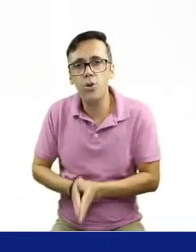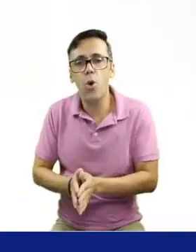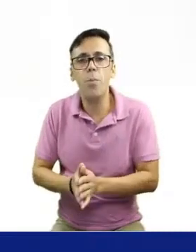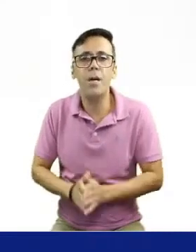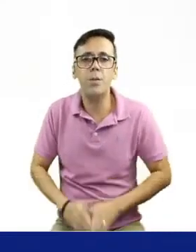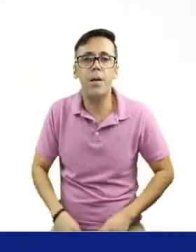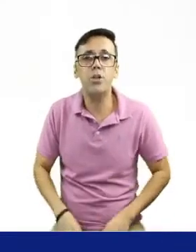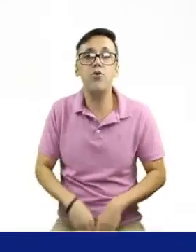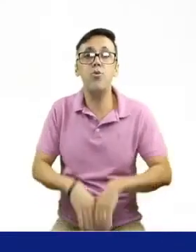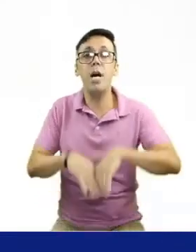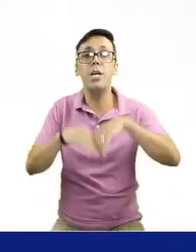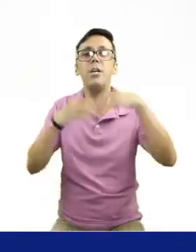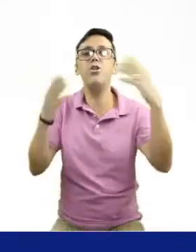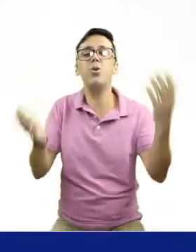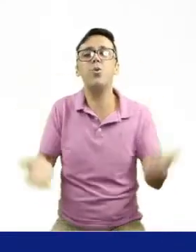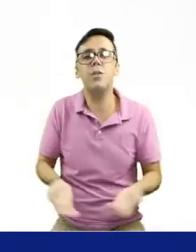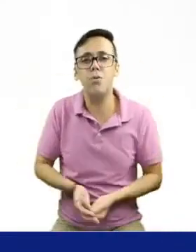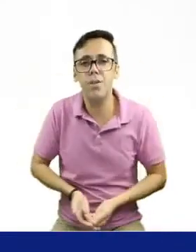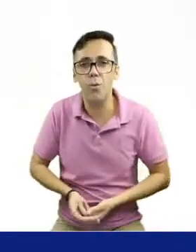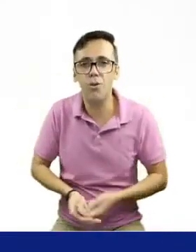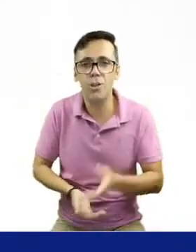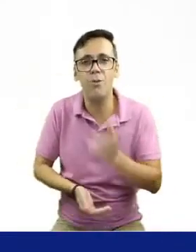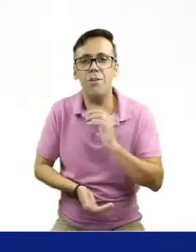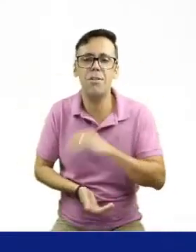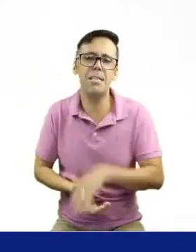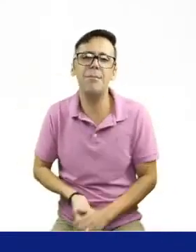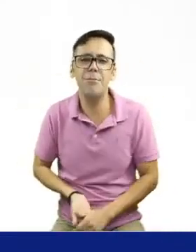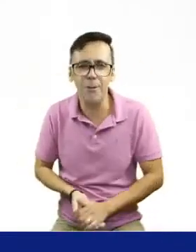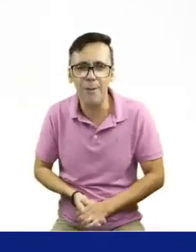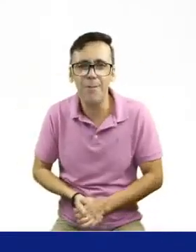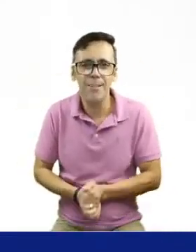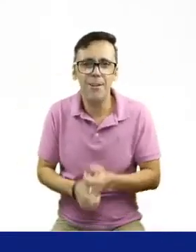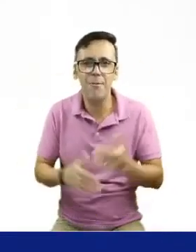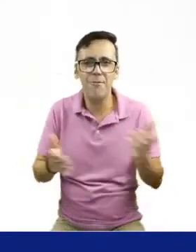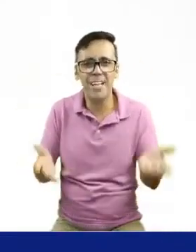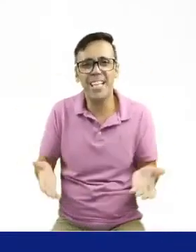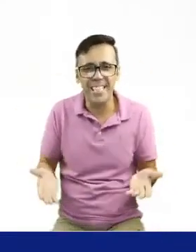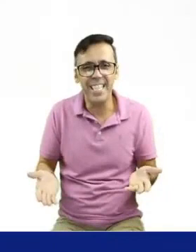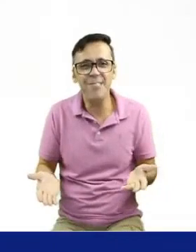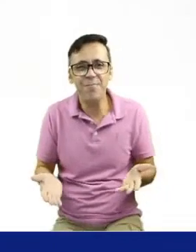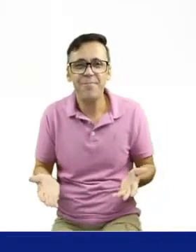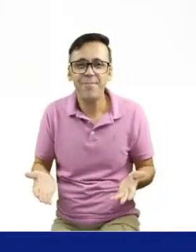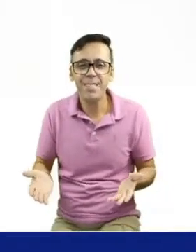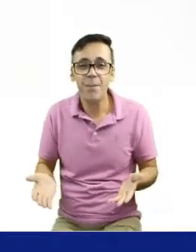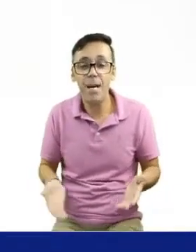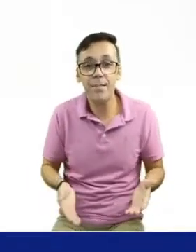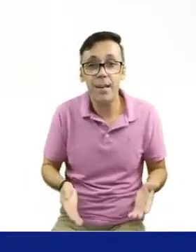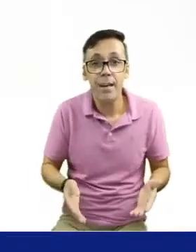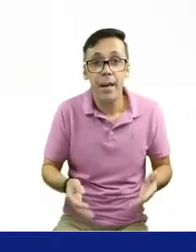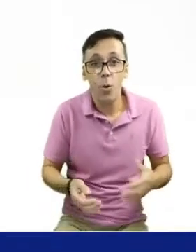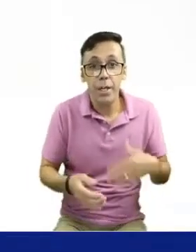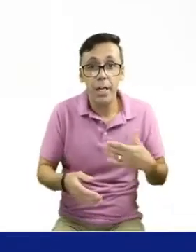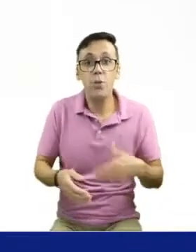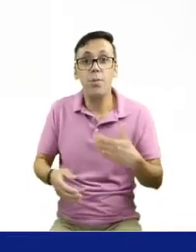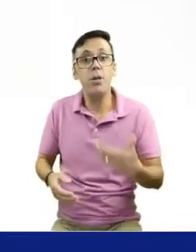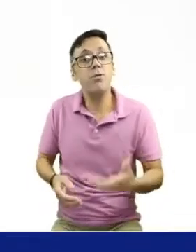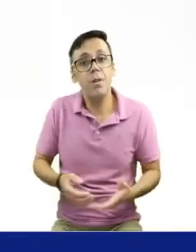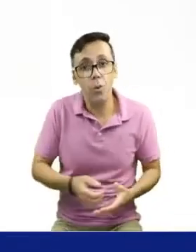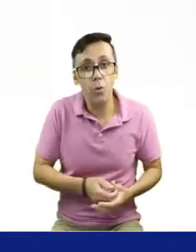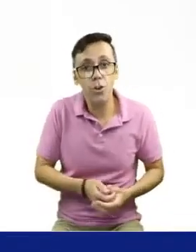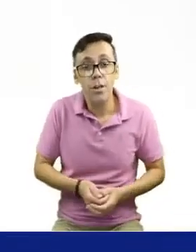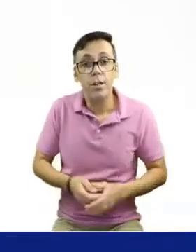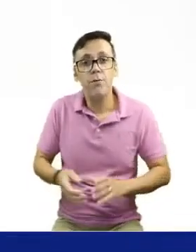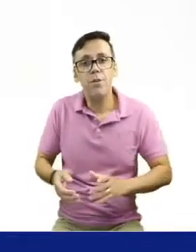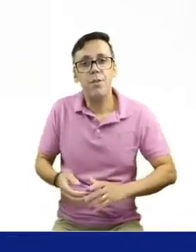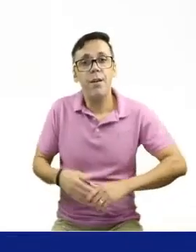de saúde com participativo de uma grande instituição de saúde que tal vc já sabe qual é a não fala aqui né mas é um grande